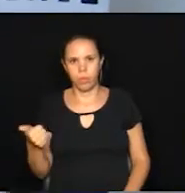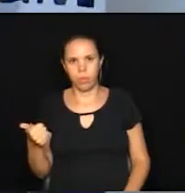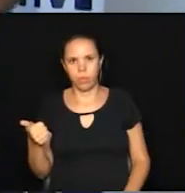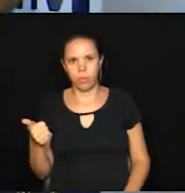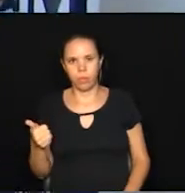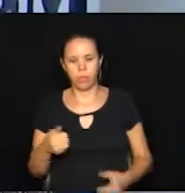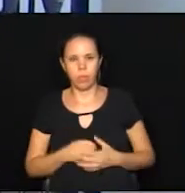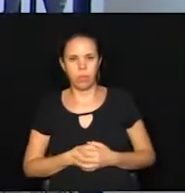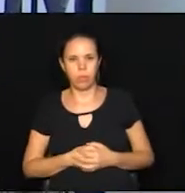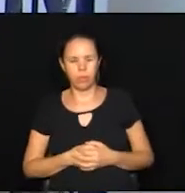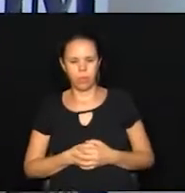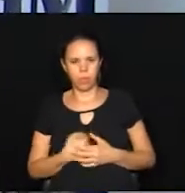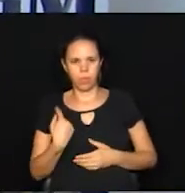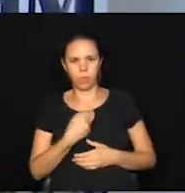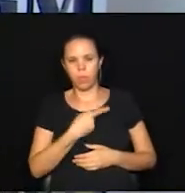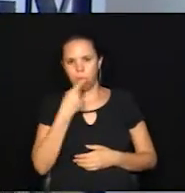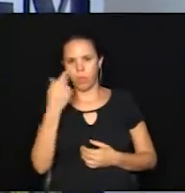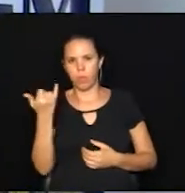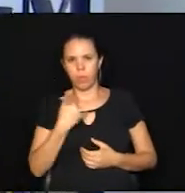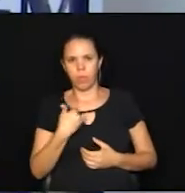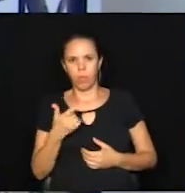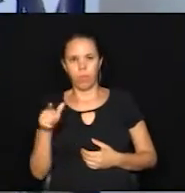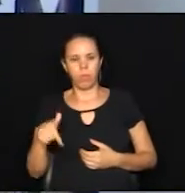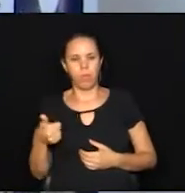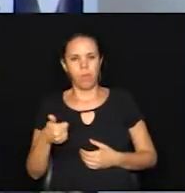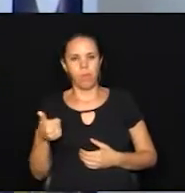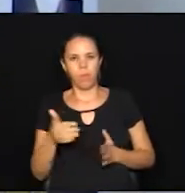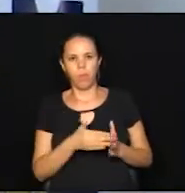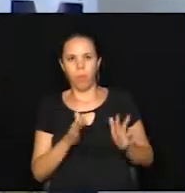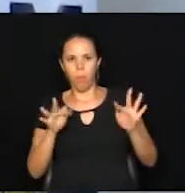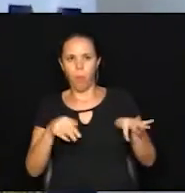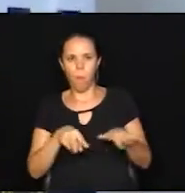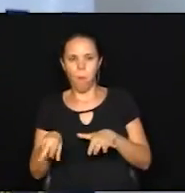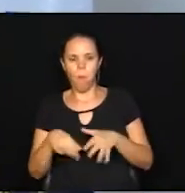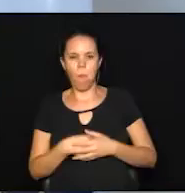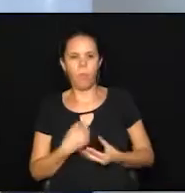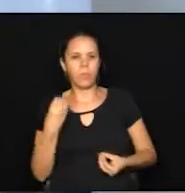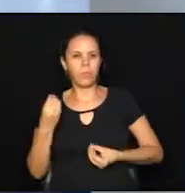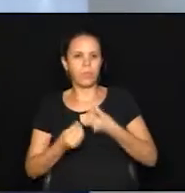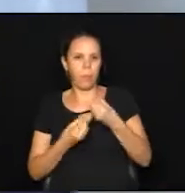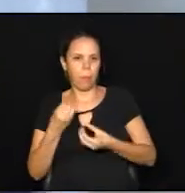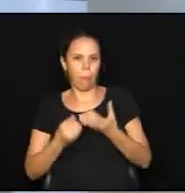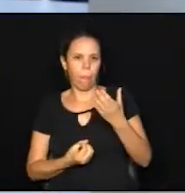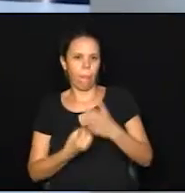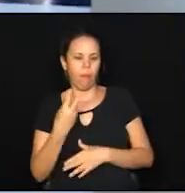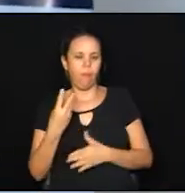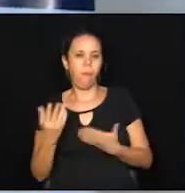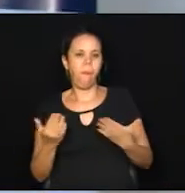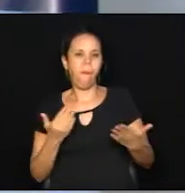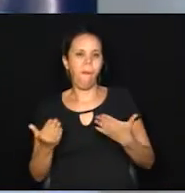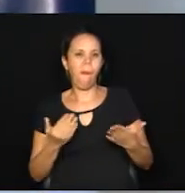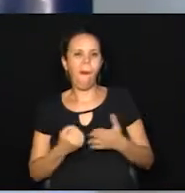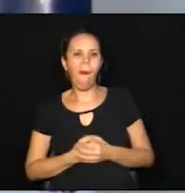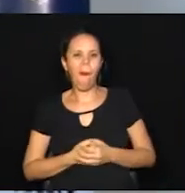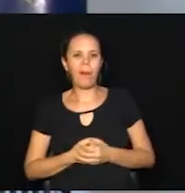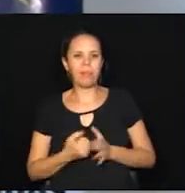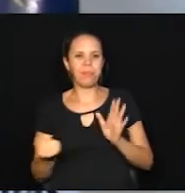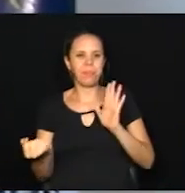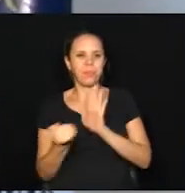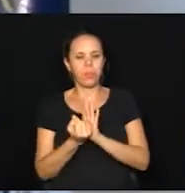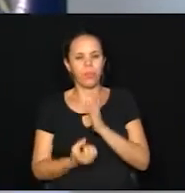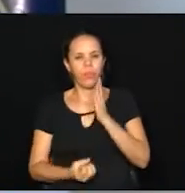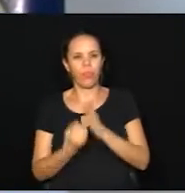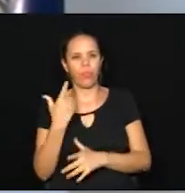bem. Comandante, fala pra gente, nesse primeiro final de semana, como é que foi o balanço dos registros